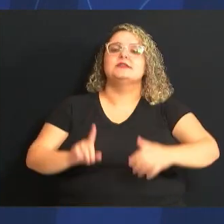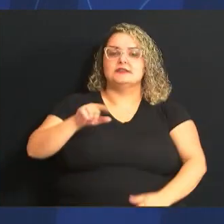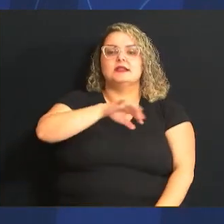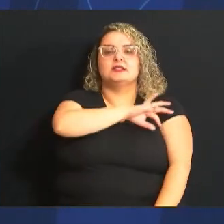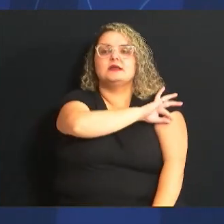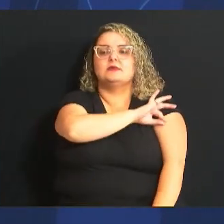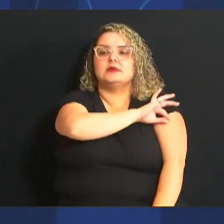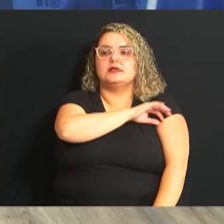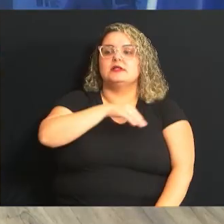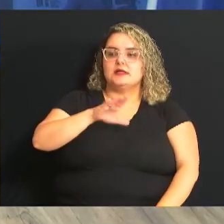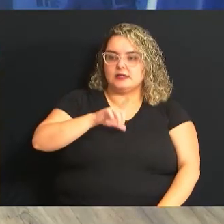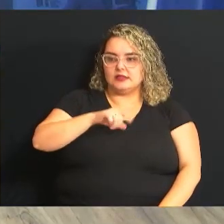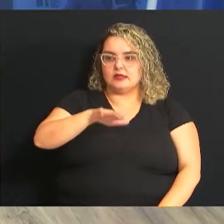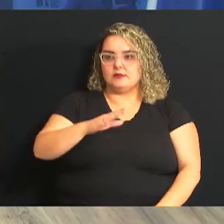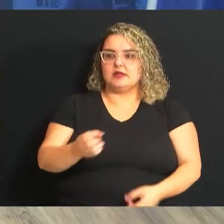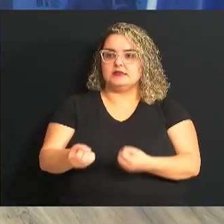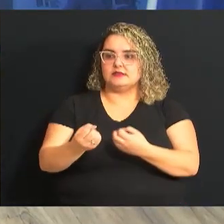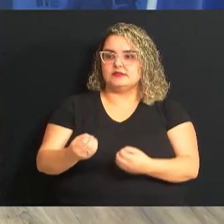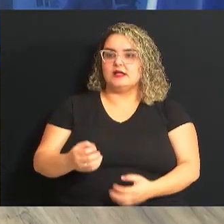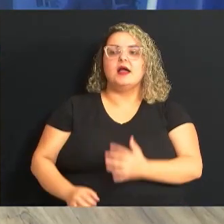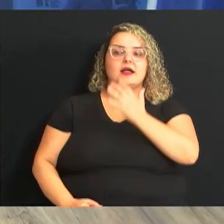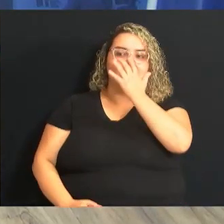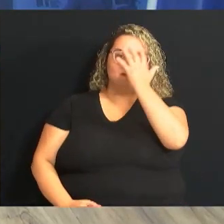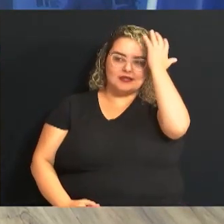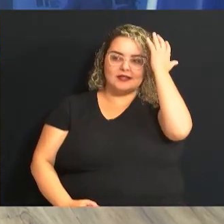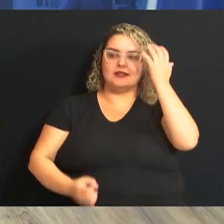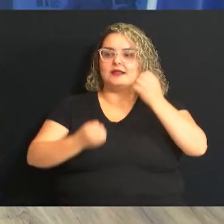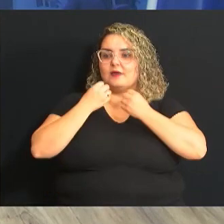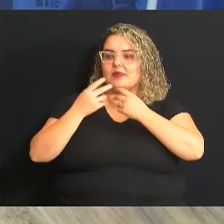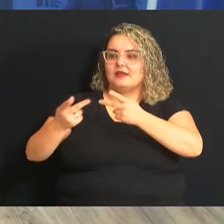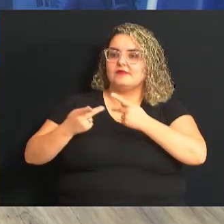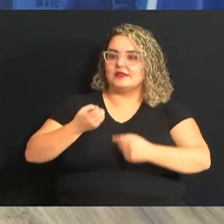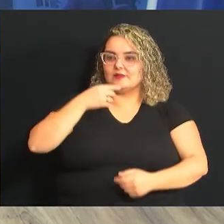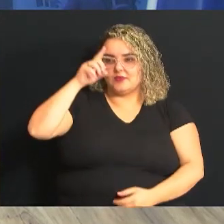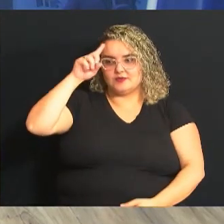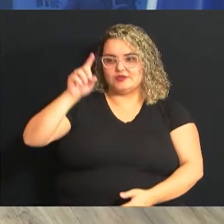tem mais informações. Dalila, seja bem-vinda e bom dia.